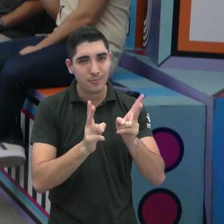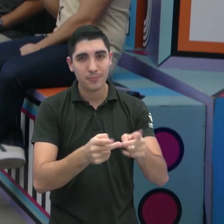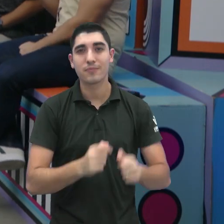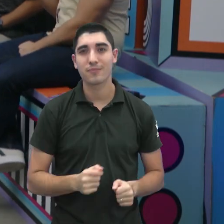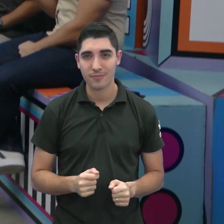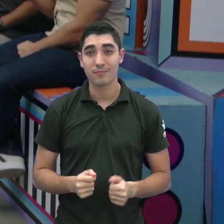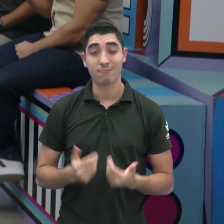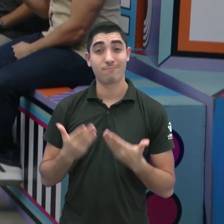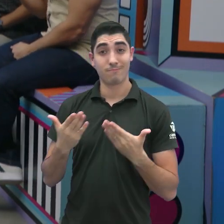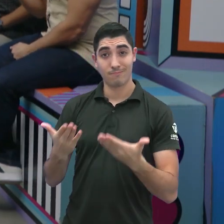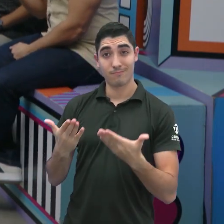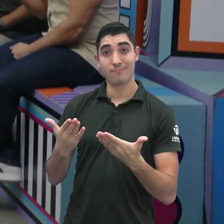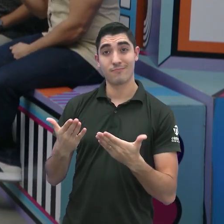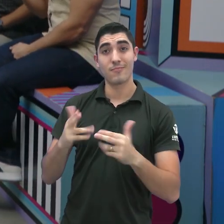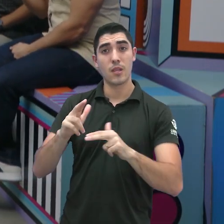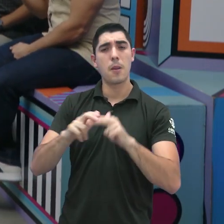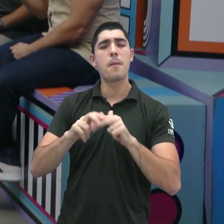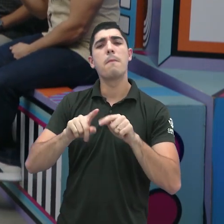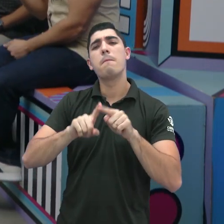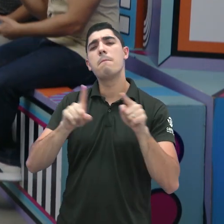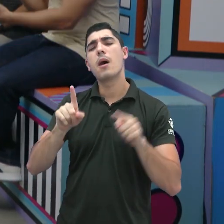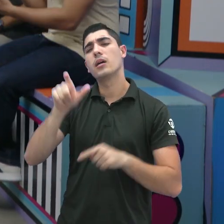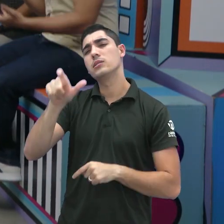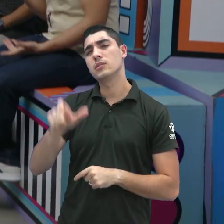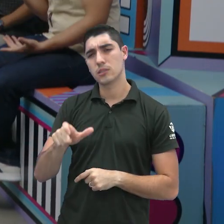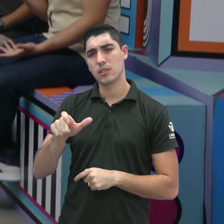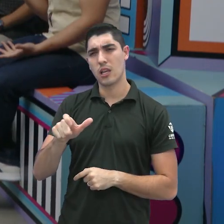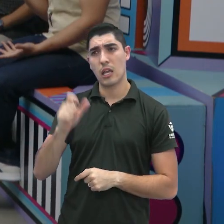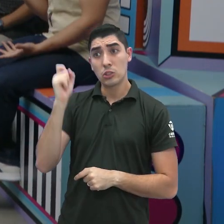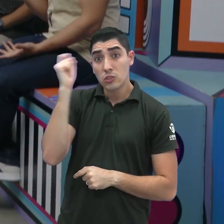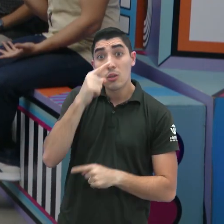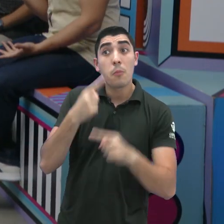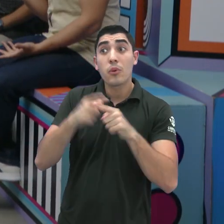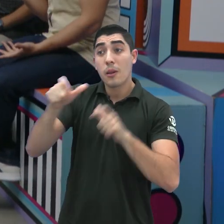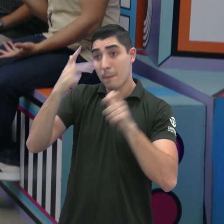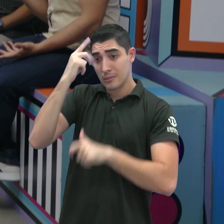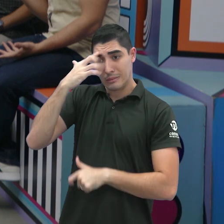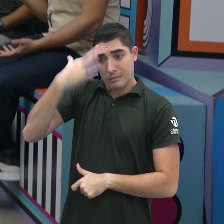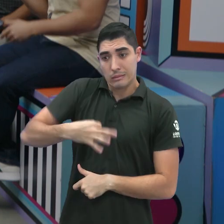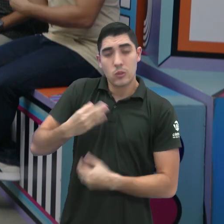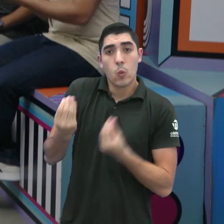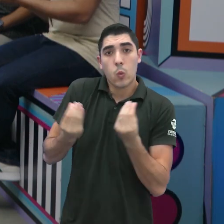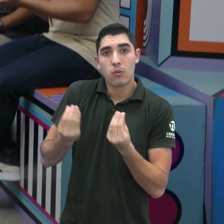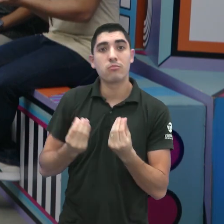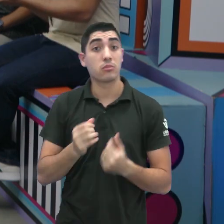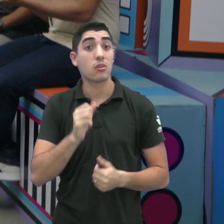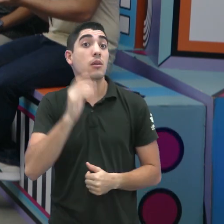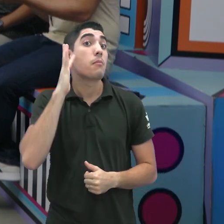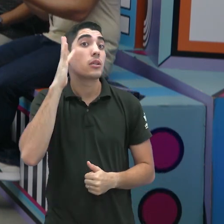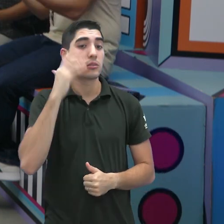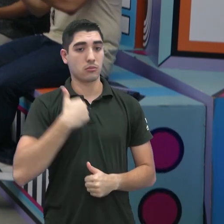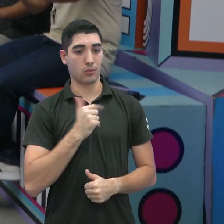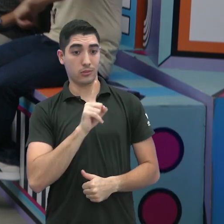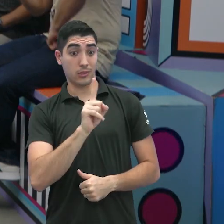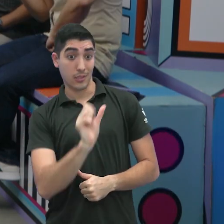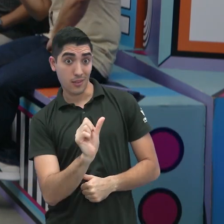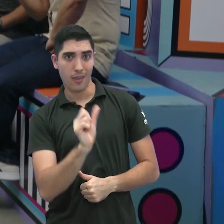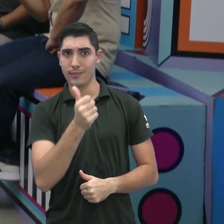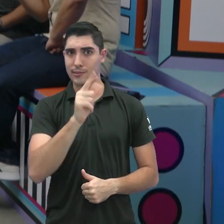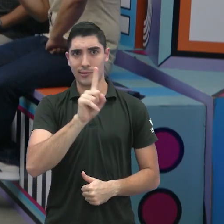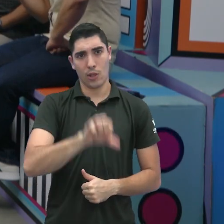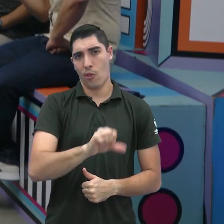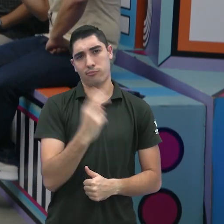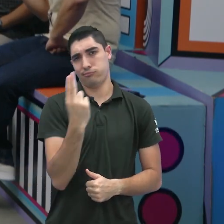da profissão, você acredita? Nunca tive. Mas é difícil porque não é todo mundo que tem essa certeza, não é? Porque ainda mais com 16, 17 anos. Nossa, muito